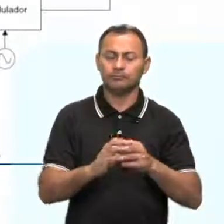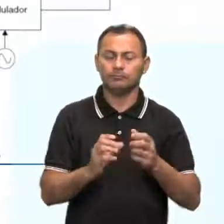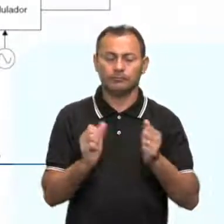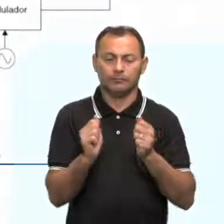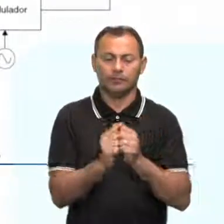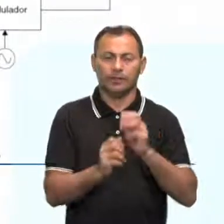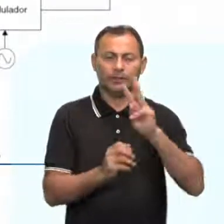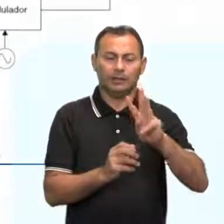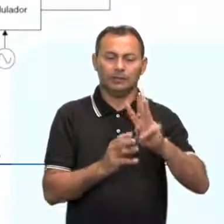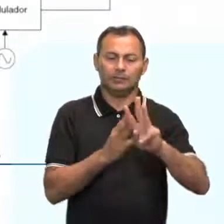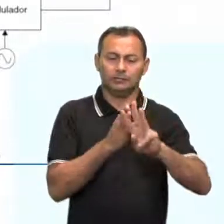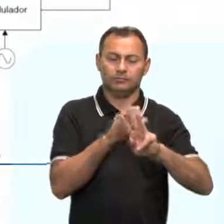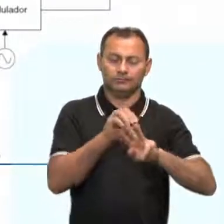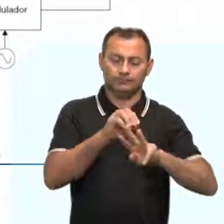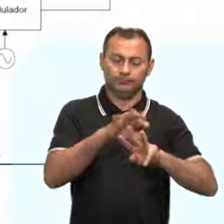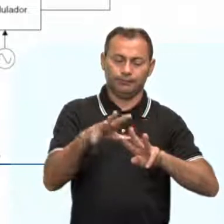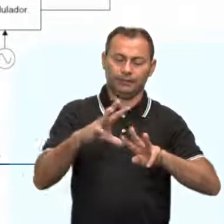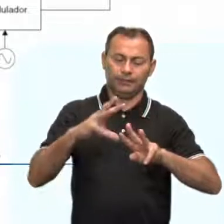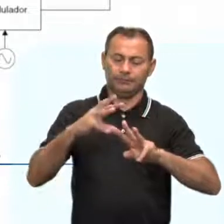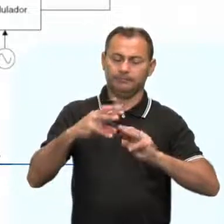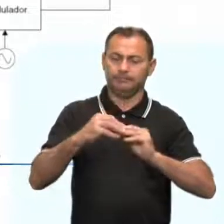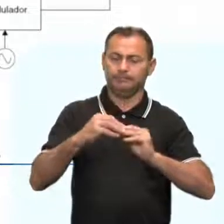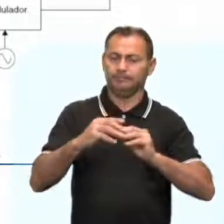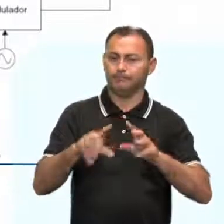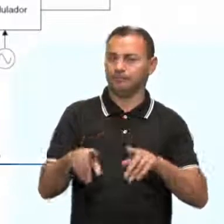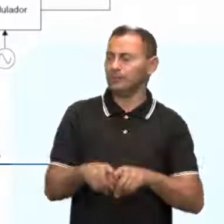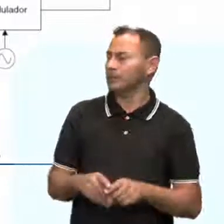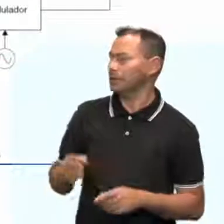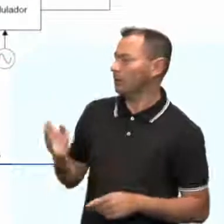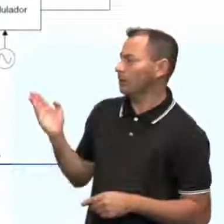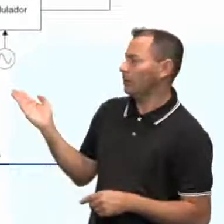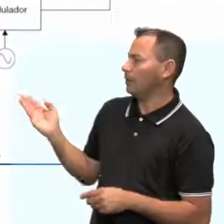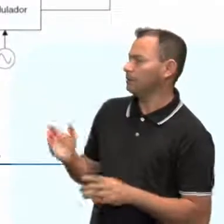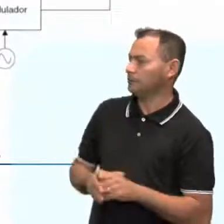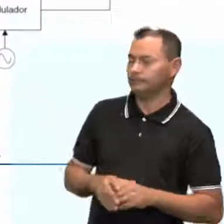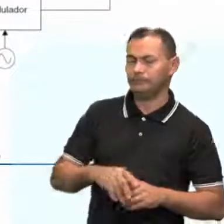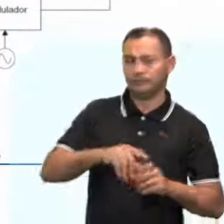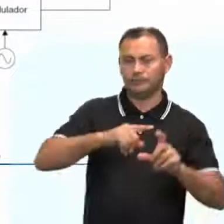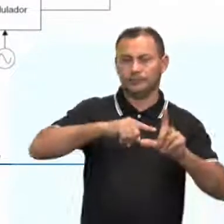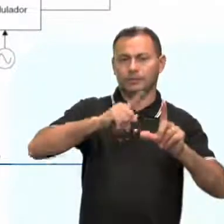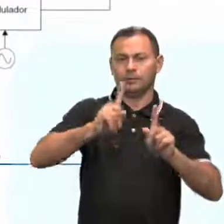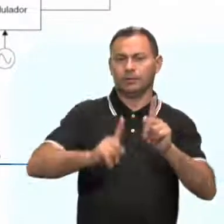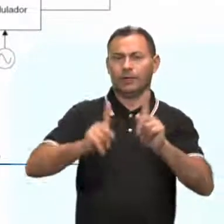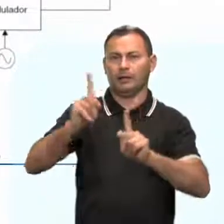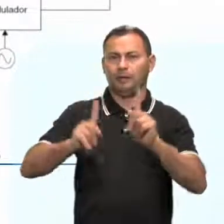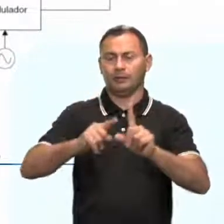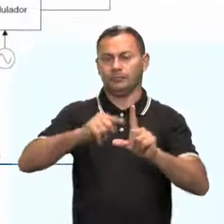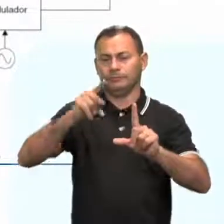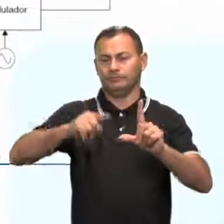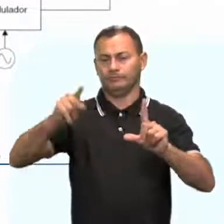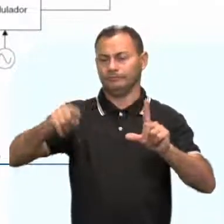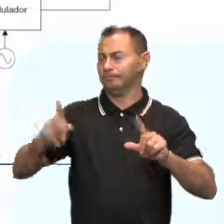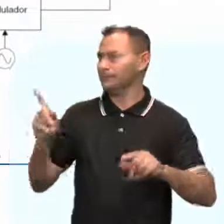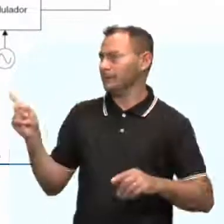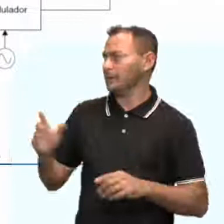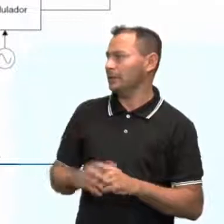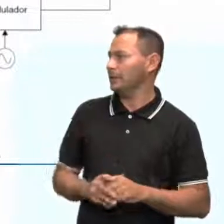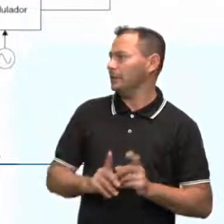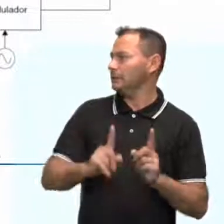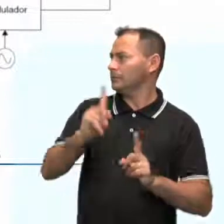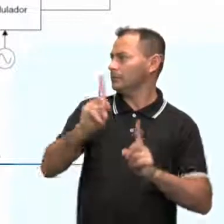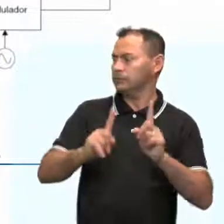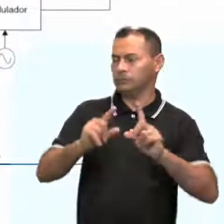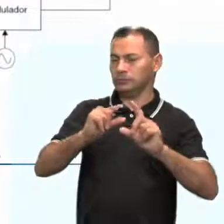por essas 3 frequências. Observando então no gráfico como que fica essa representação dos 3